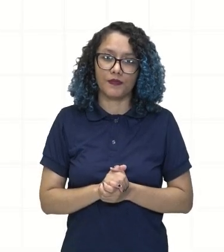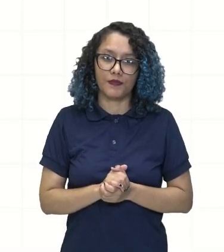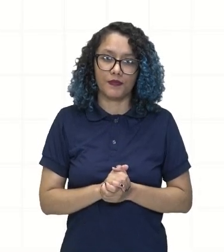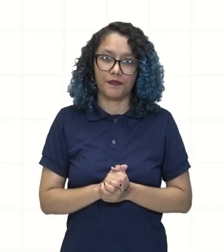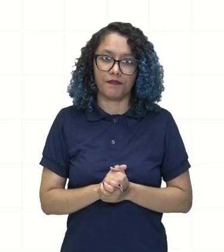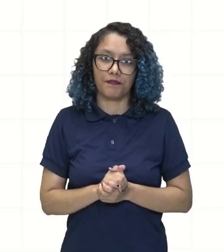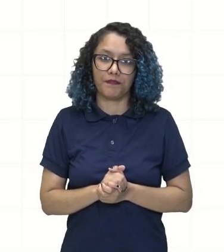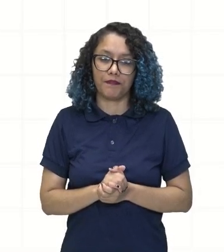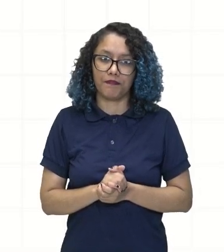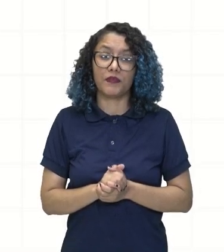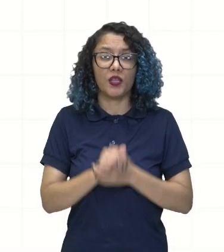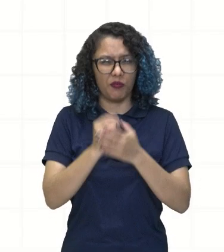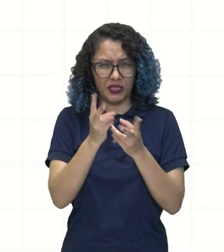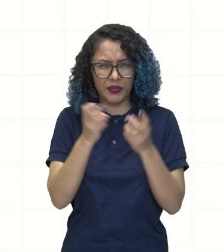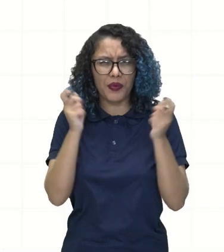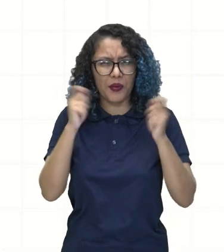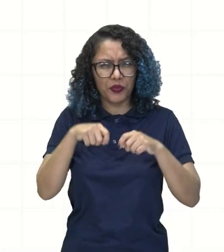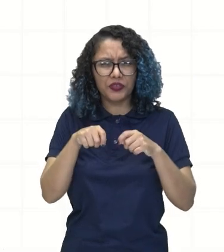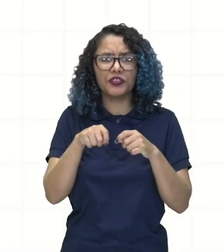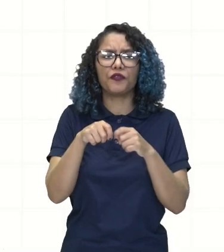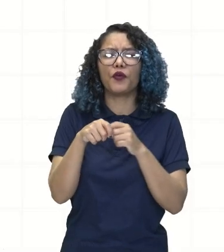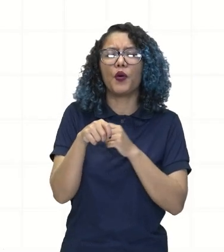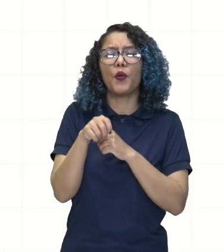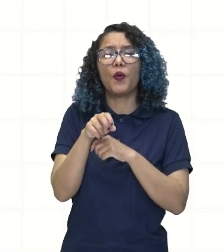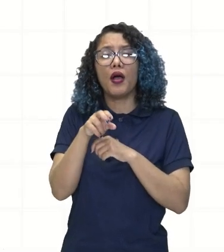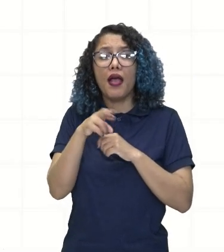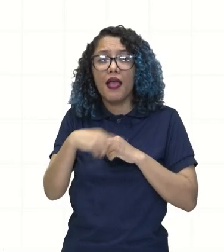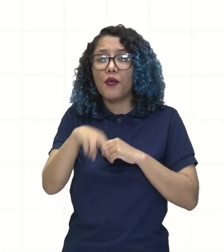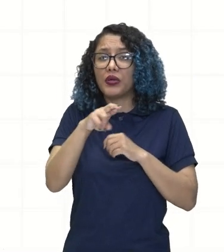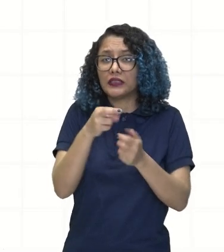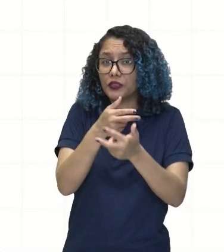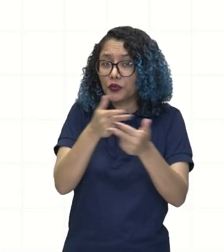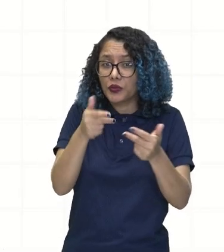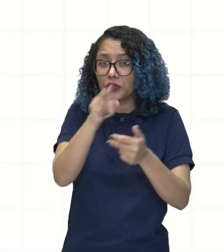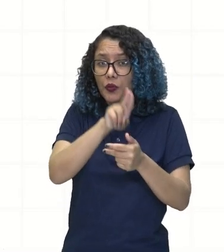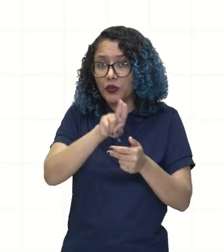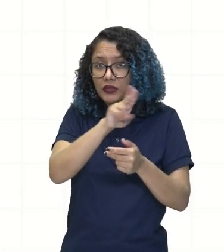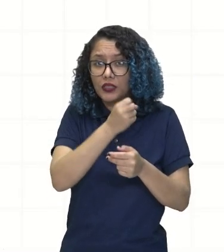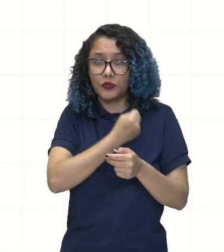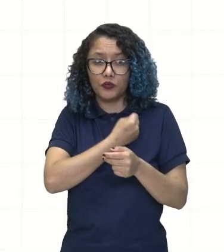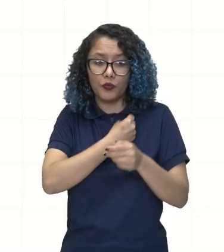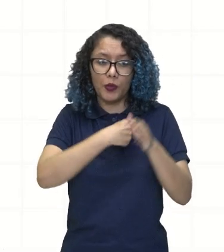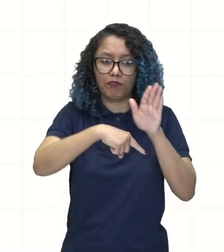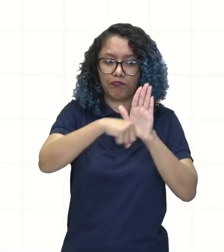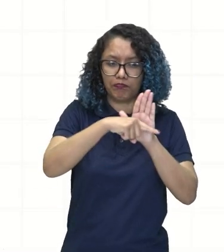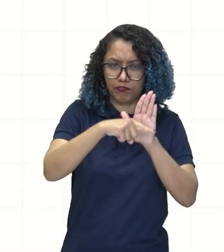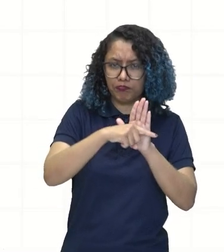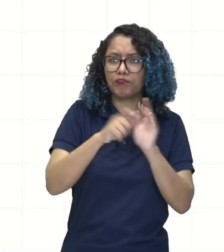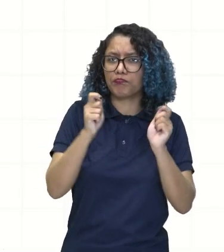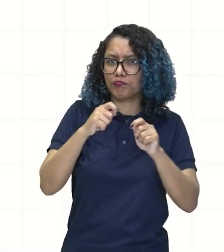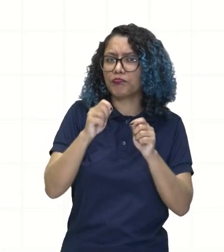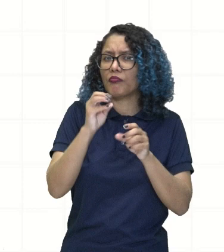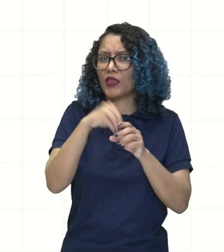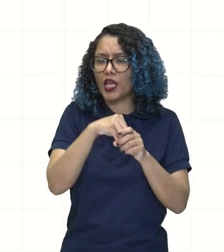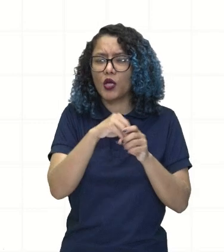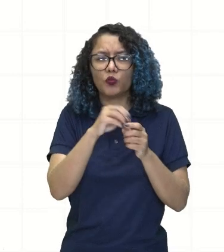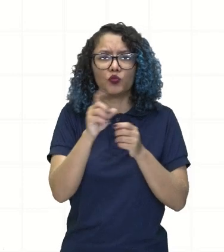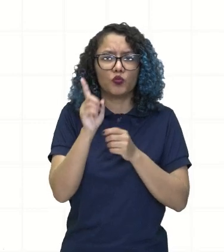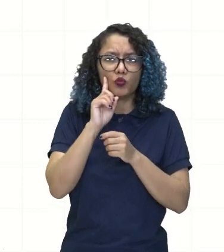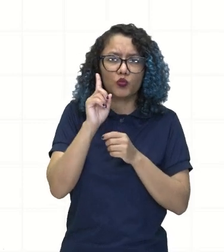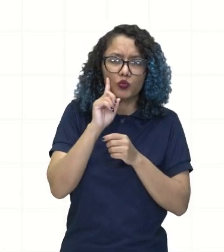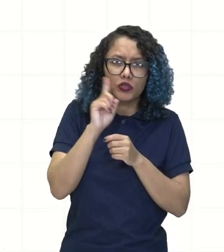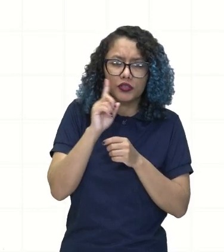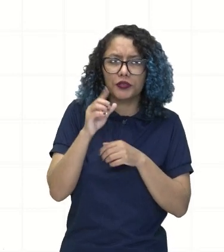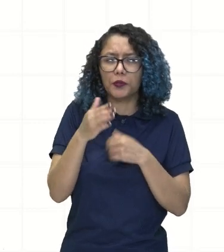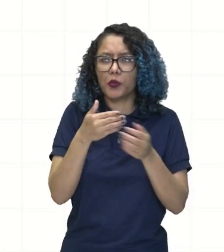muita representação de números negativos aí no nosso dia a dia, né? Qualquer reportagem aí que você for